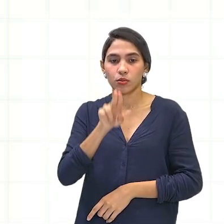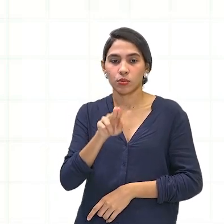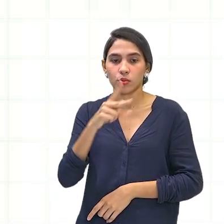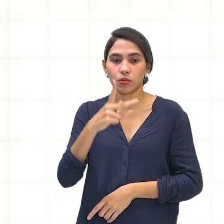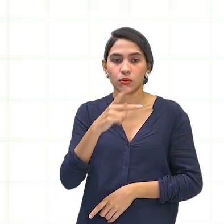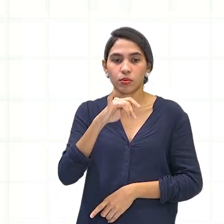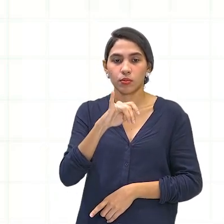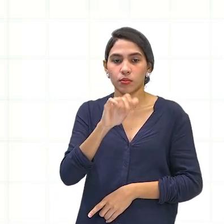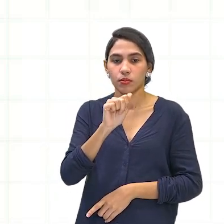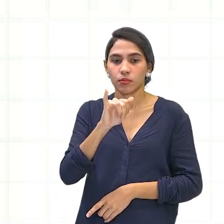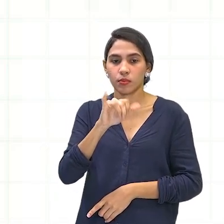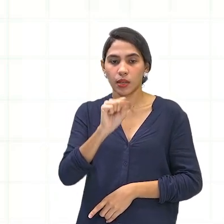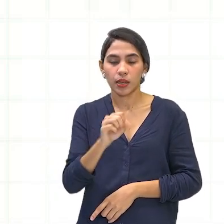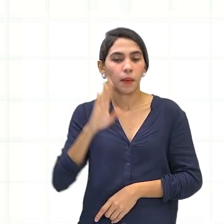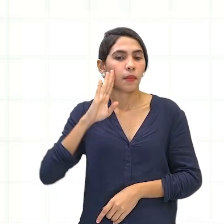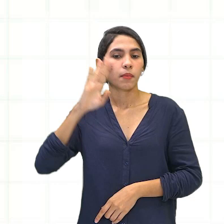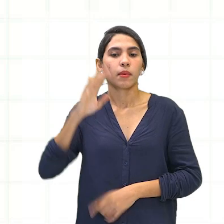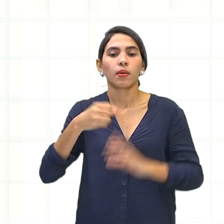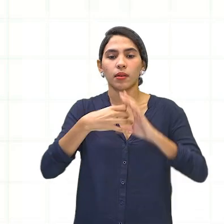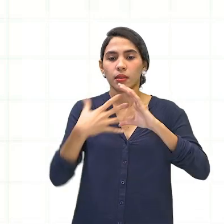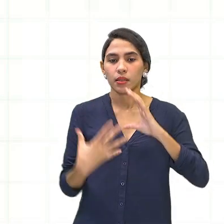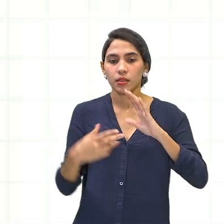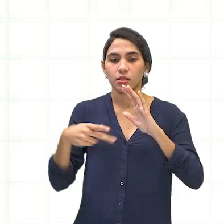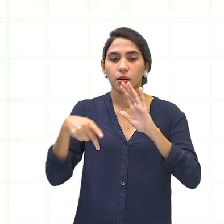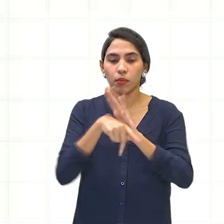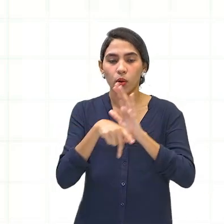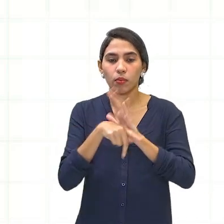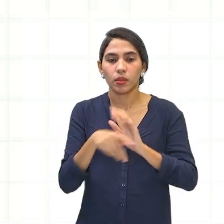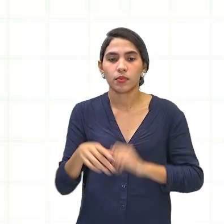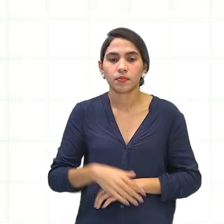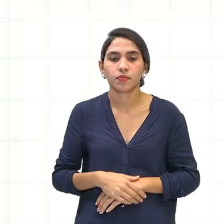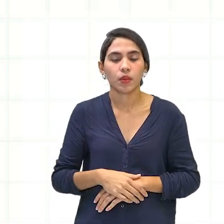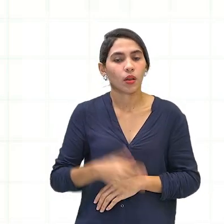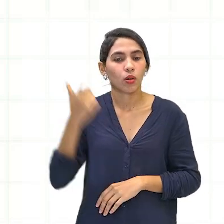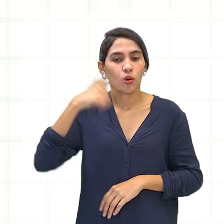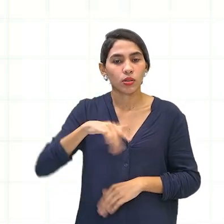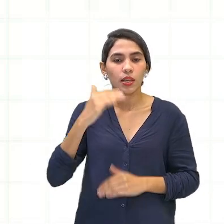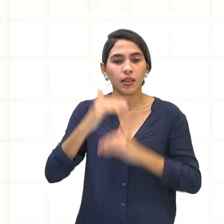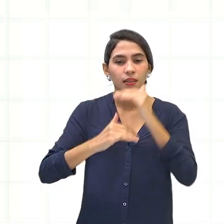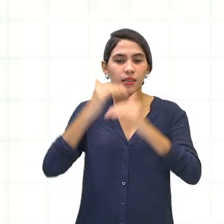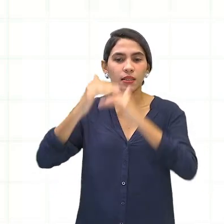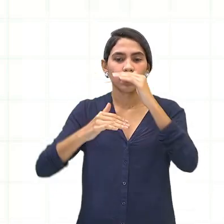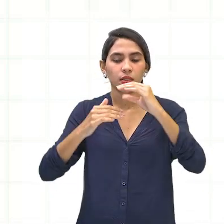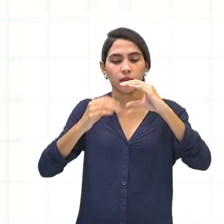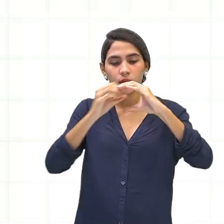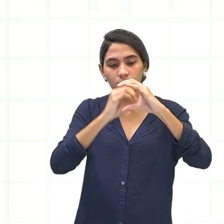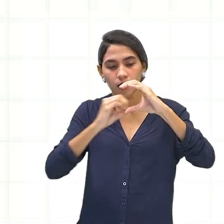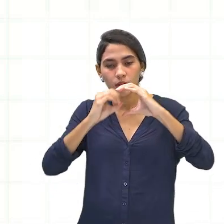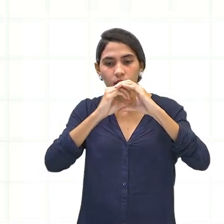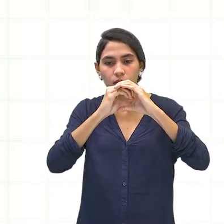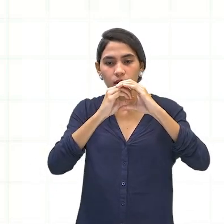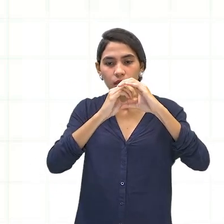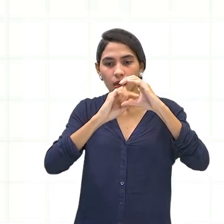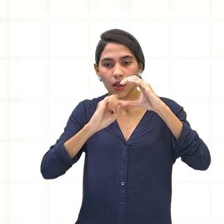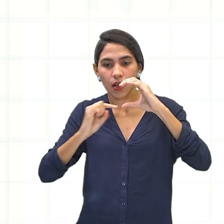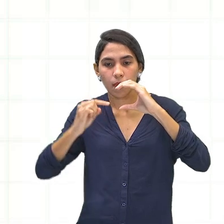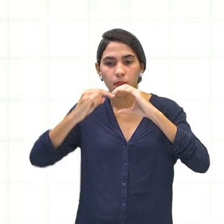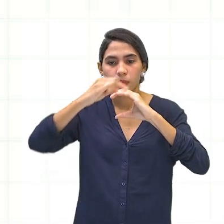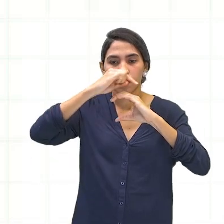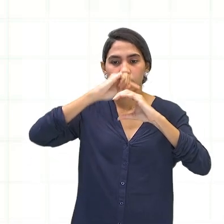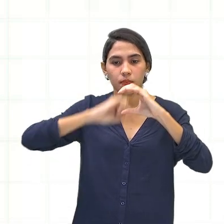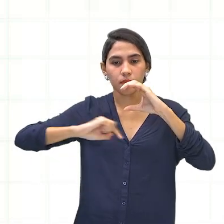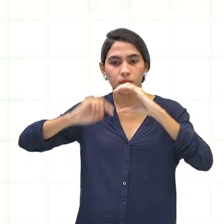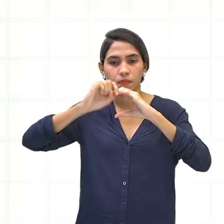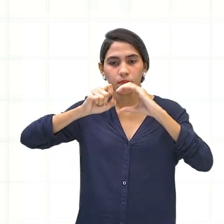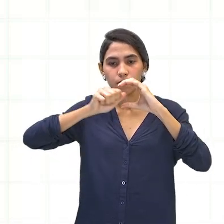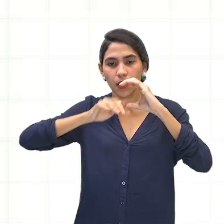né? Que a principal característica é que o embrião ele desenvolve-se no interior do útero, porém